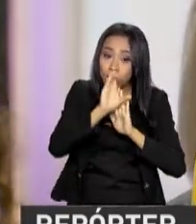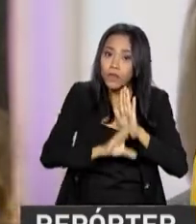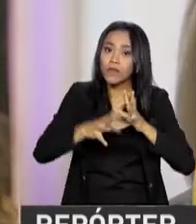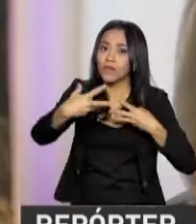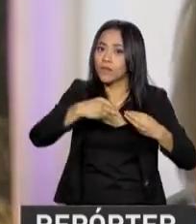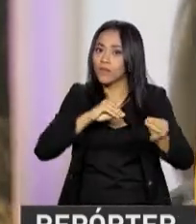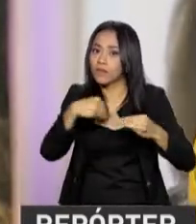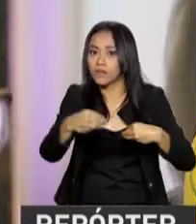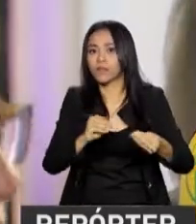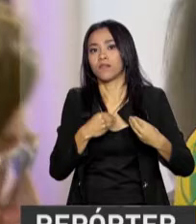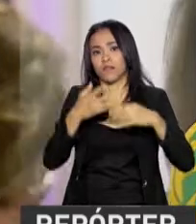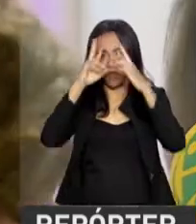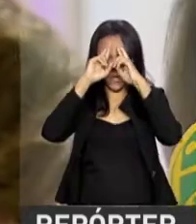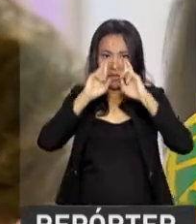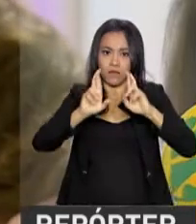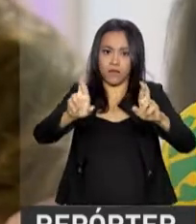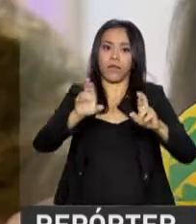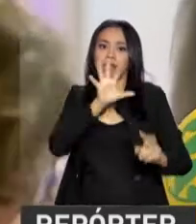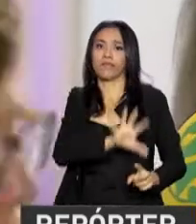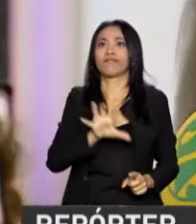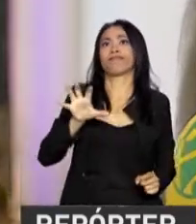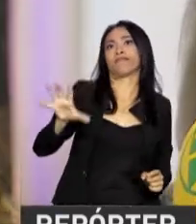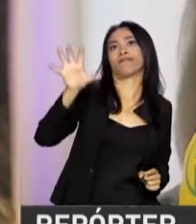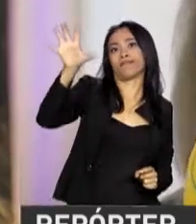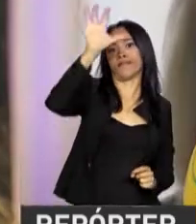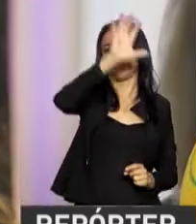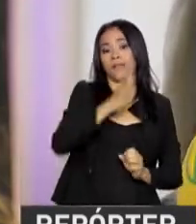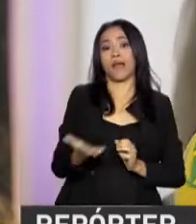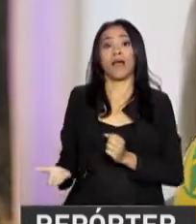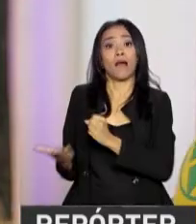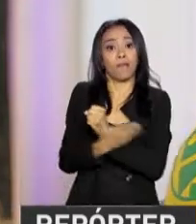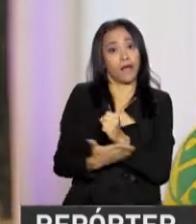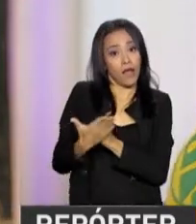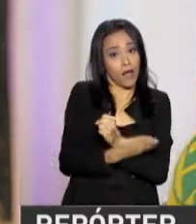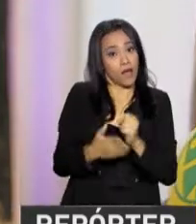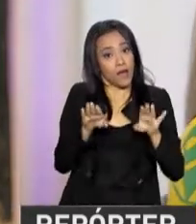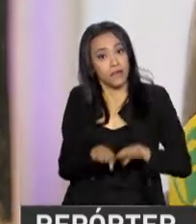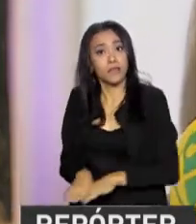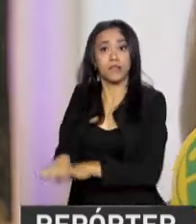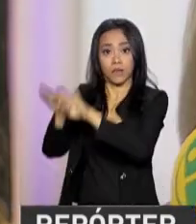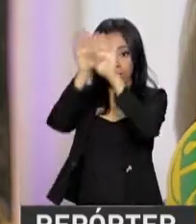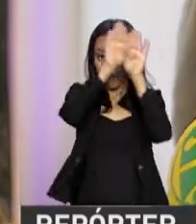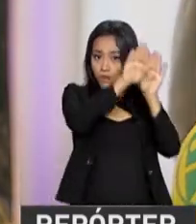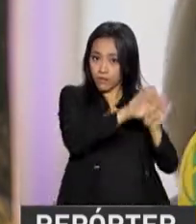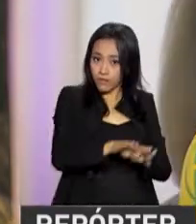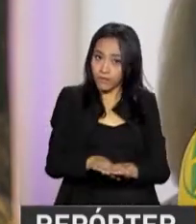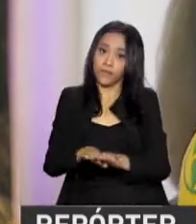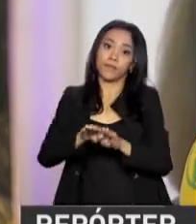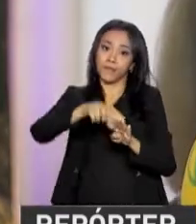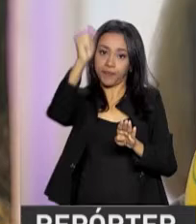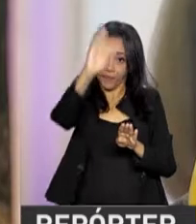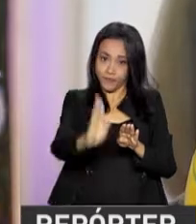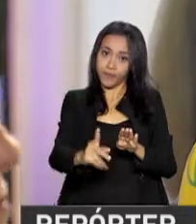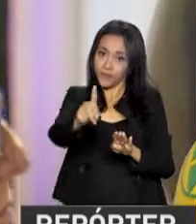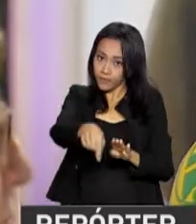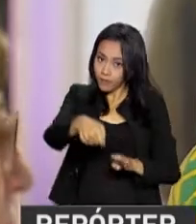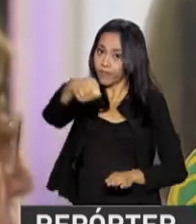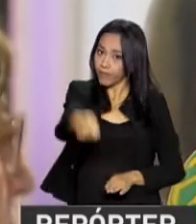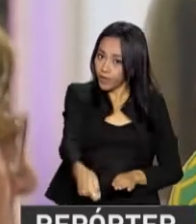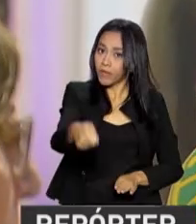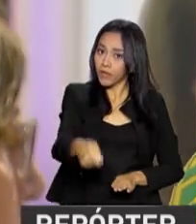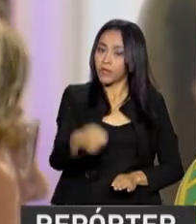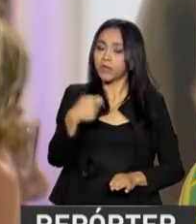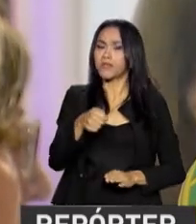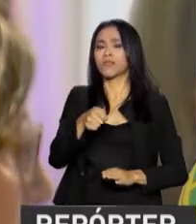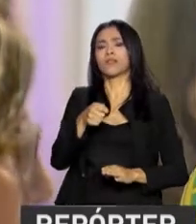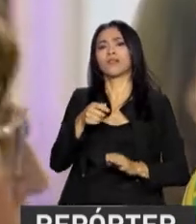flexíveis respeitando é evidentemente a base curricular a estabelecida que deve ser é obrigatoriamente seguida